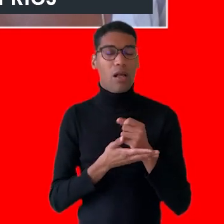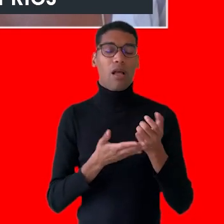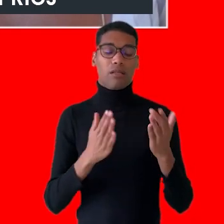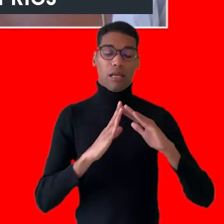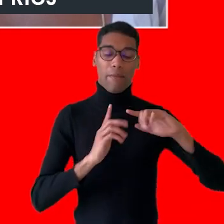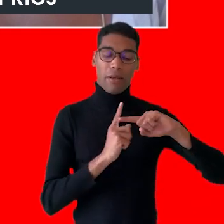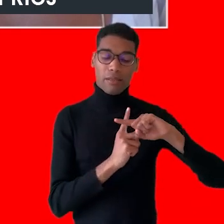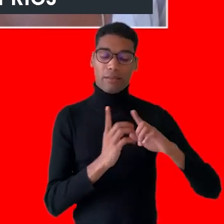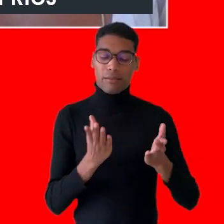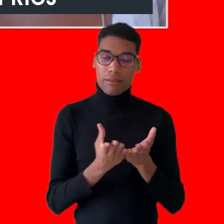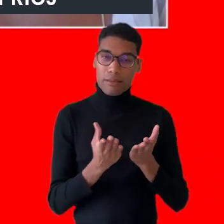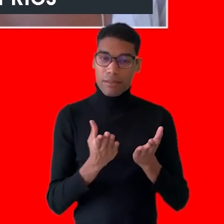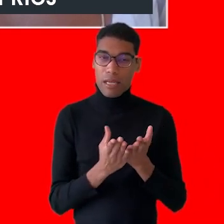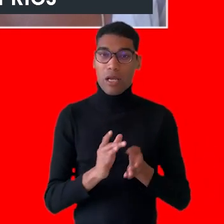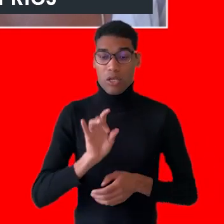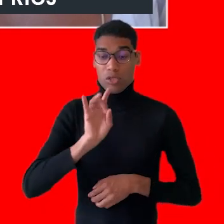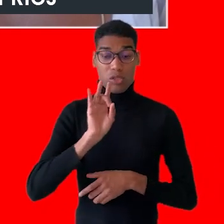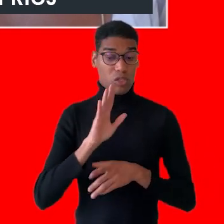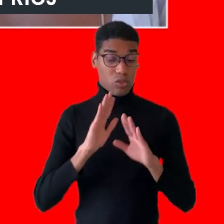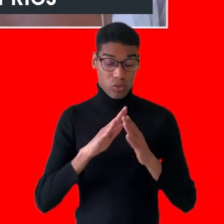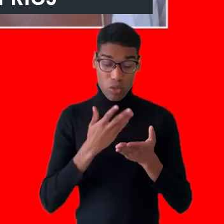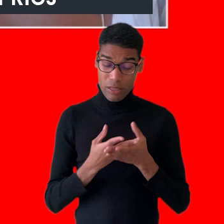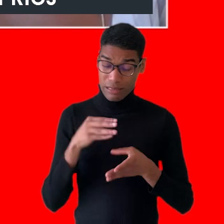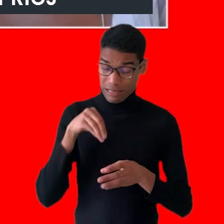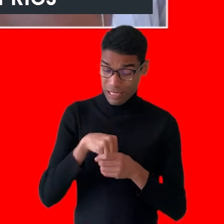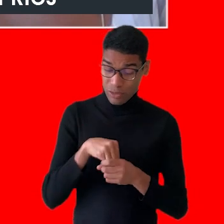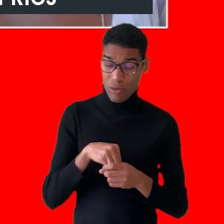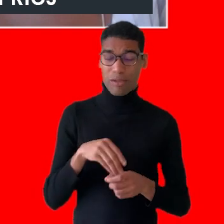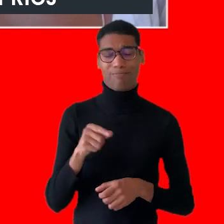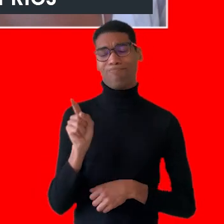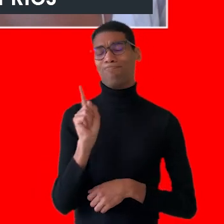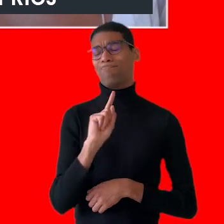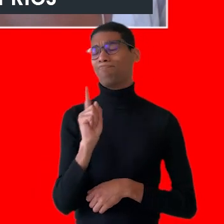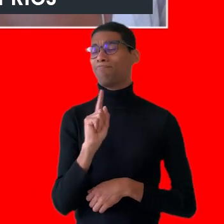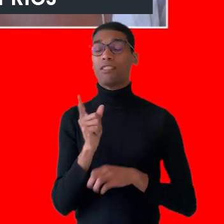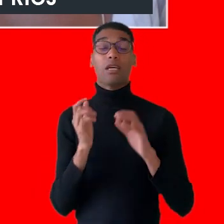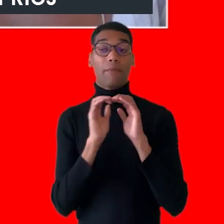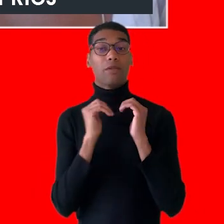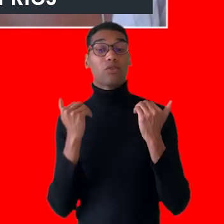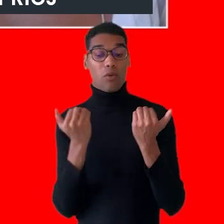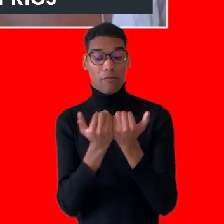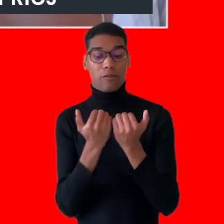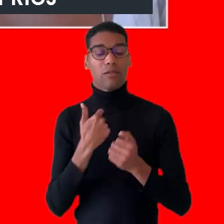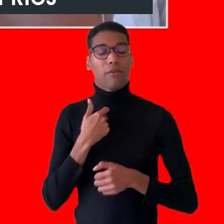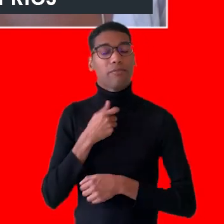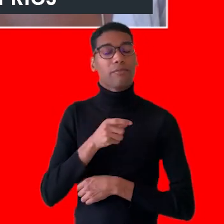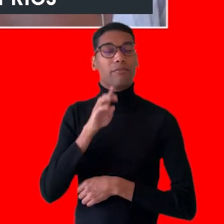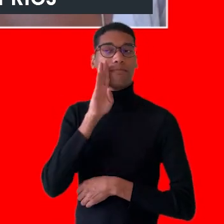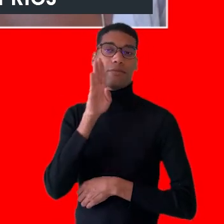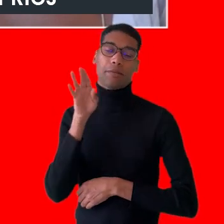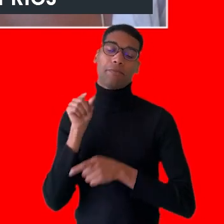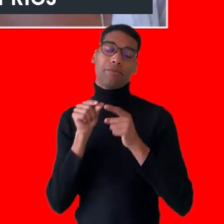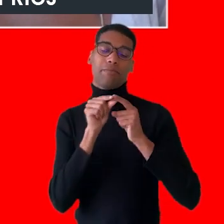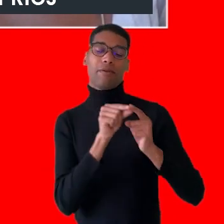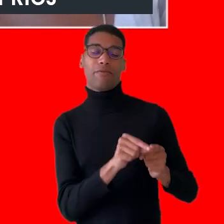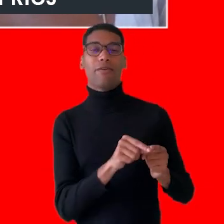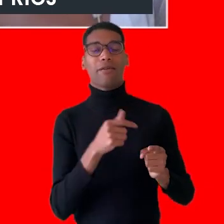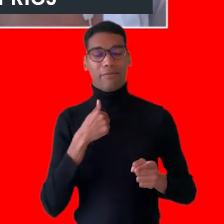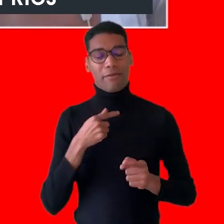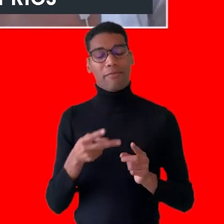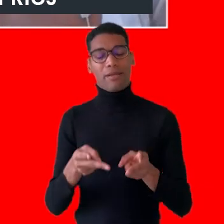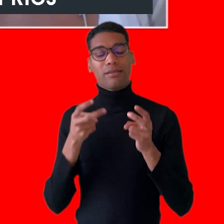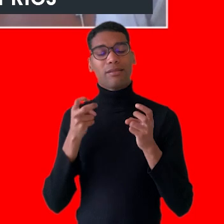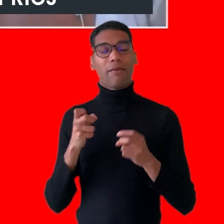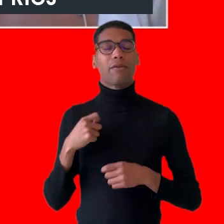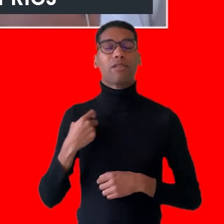as igrejas neopentecostais, não é só nas escolas, mas também em comunidades, principalmente periféricas. Então,